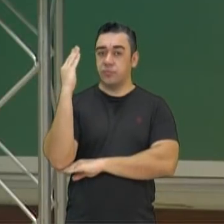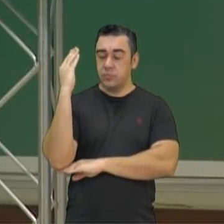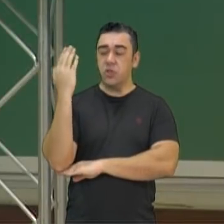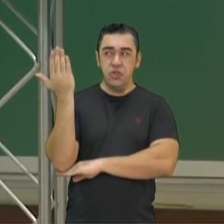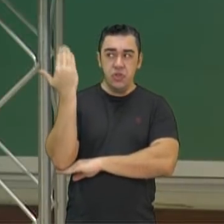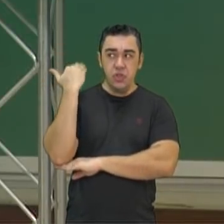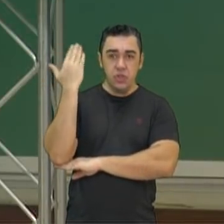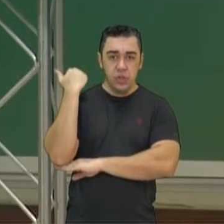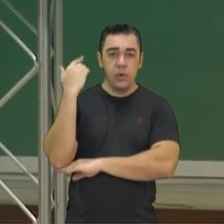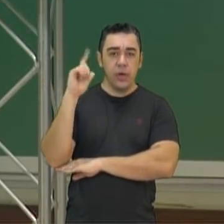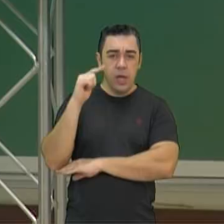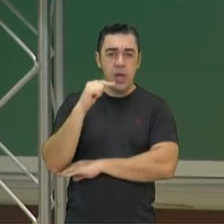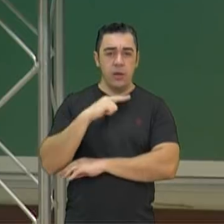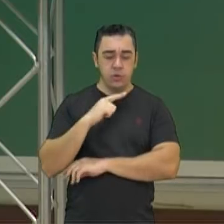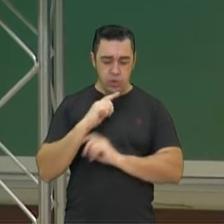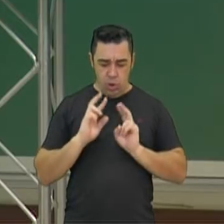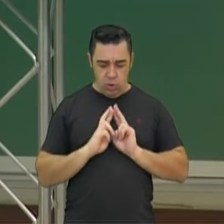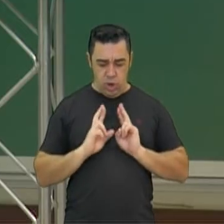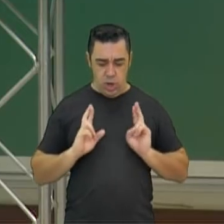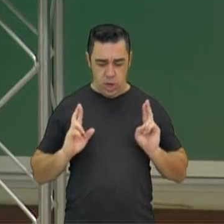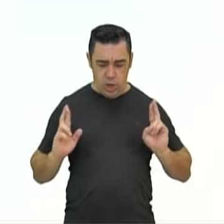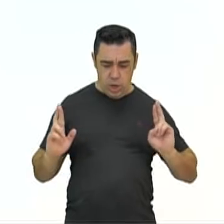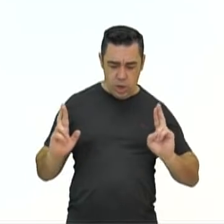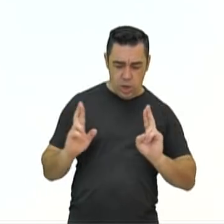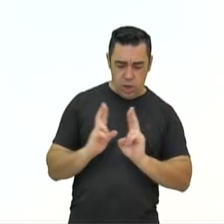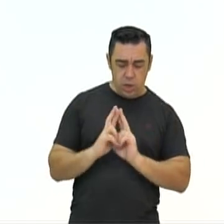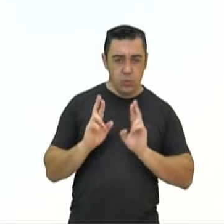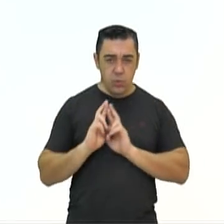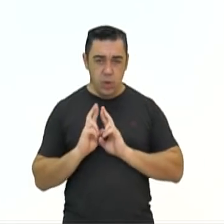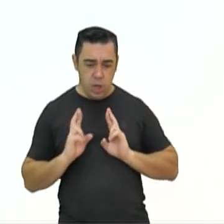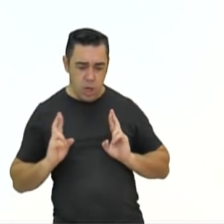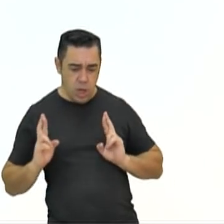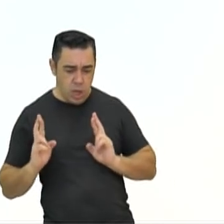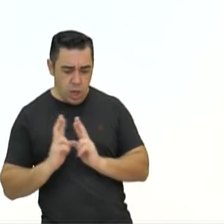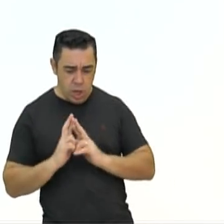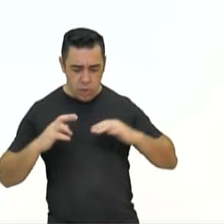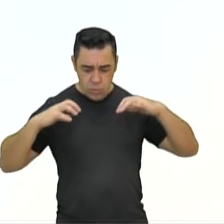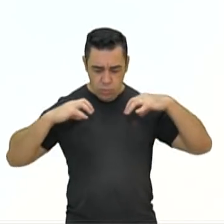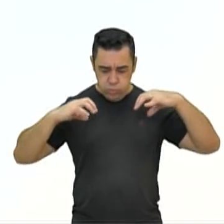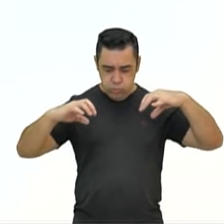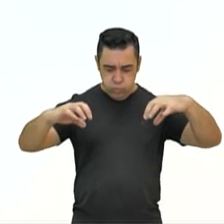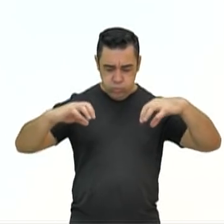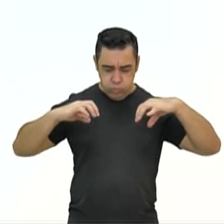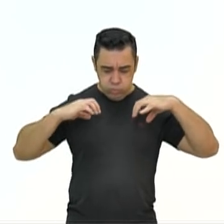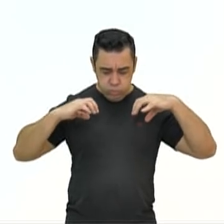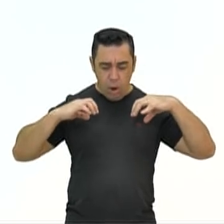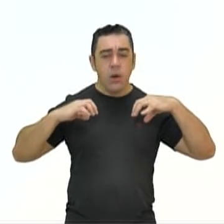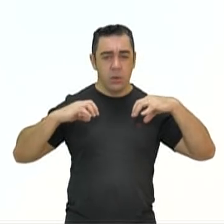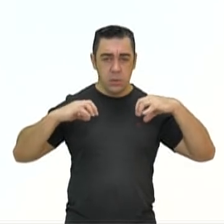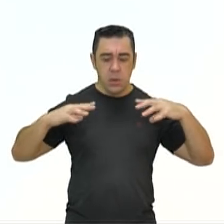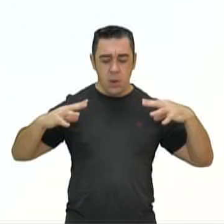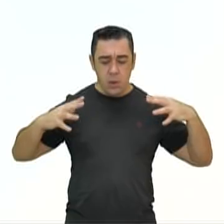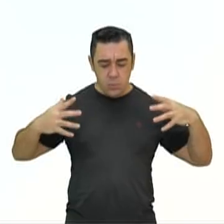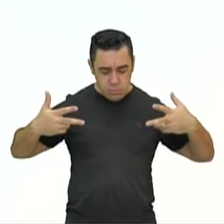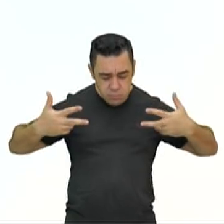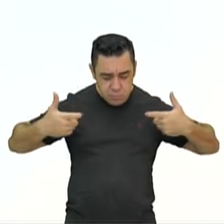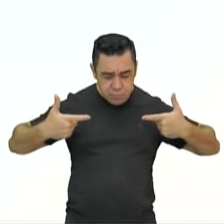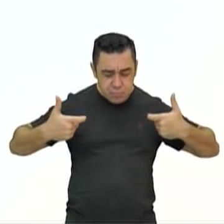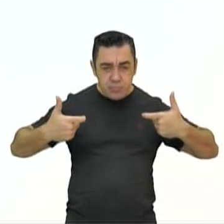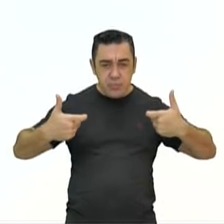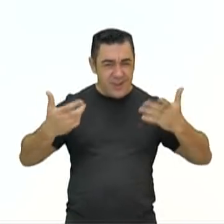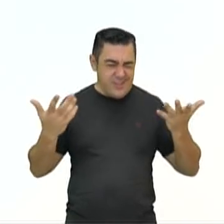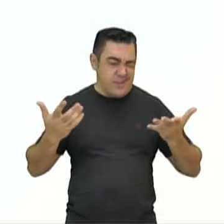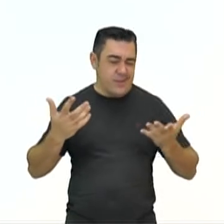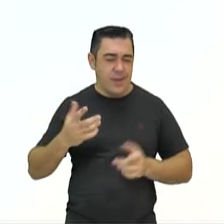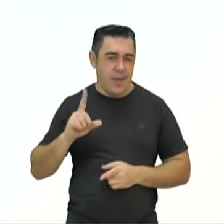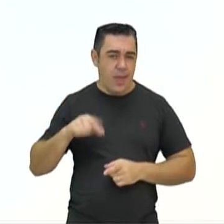época lá, né? O reino, né? Um reino de um lado, outro reino do outro, a batalha, a guerra. Então, é algo assim bem, né, que você olha assim,